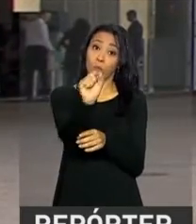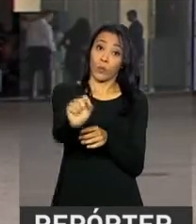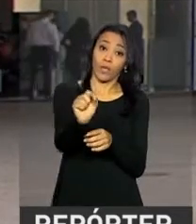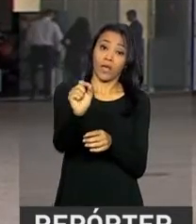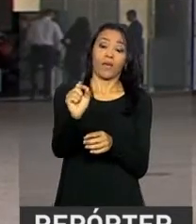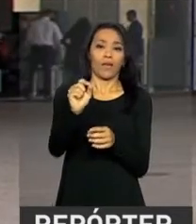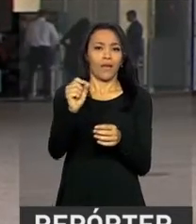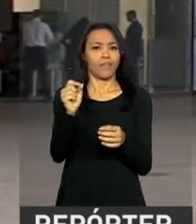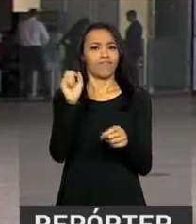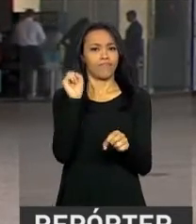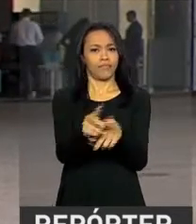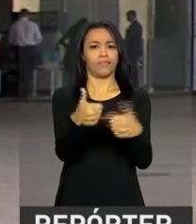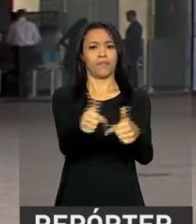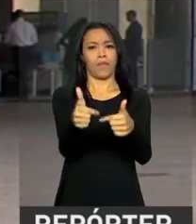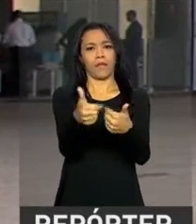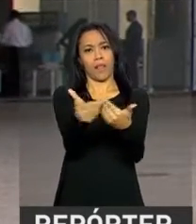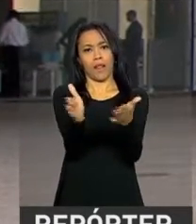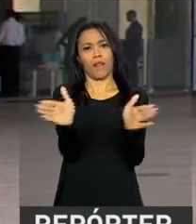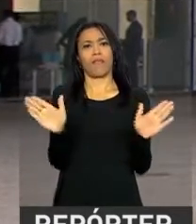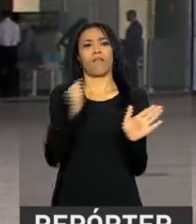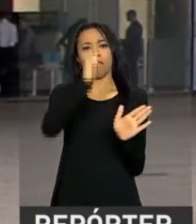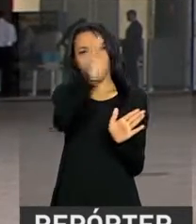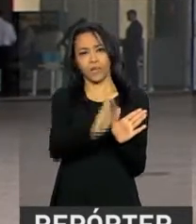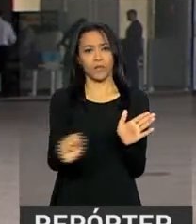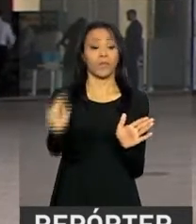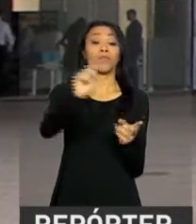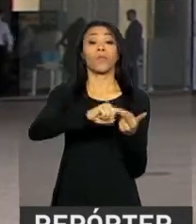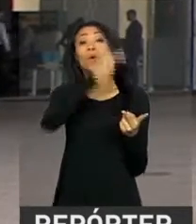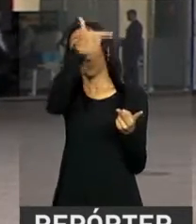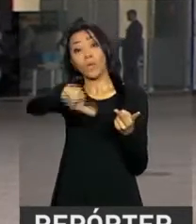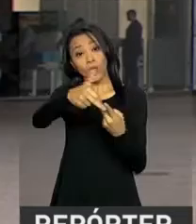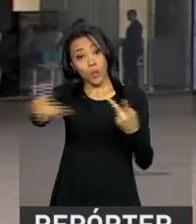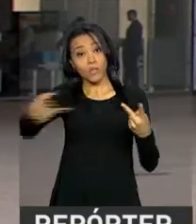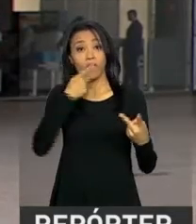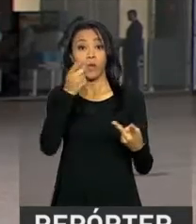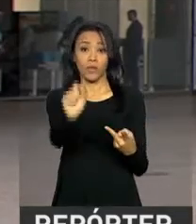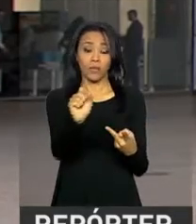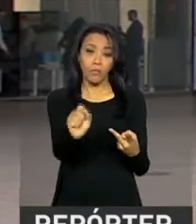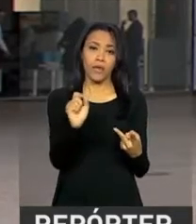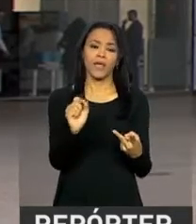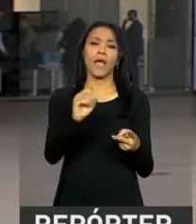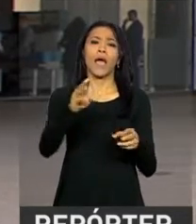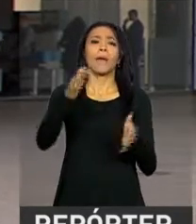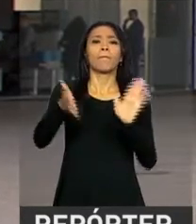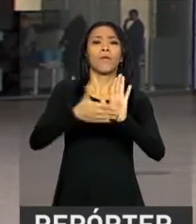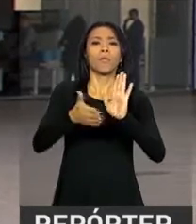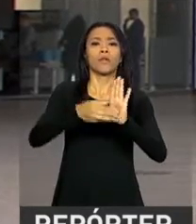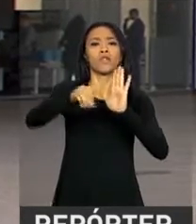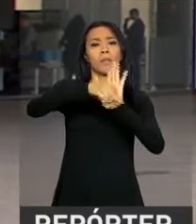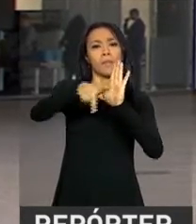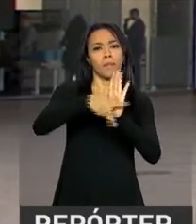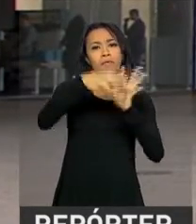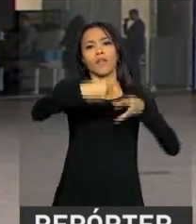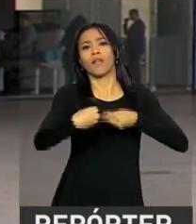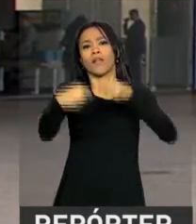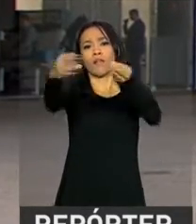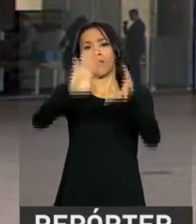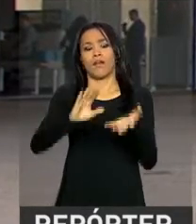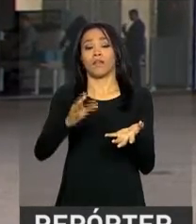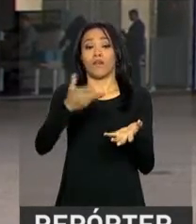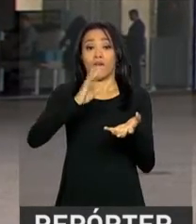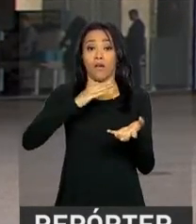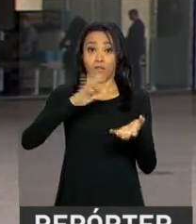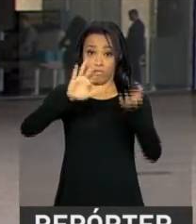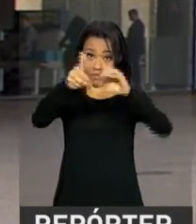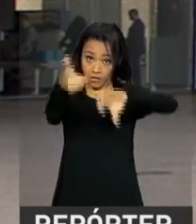gerar empregos no país. Michel Temer também citou a proposta de emenda à Constituição, que foi enviada pelo governo federal ao